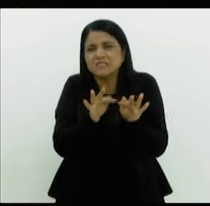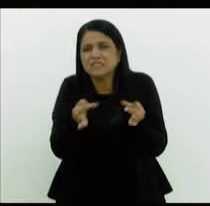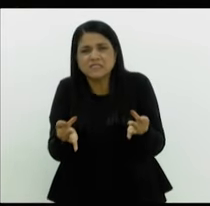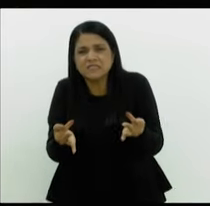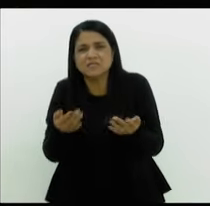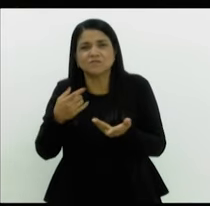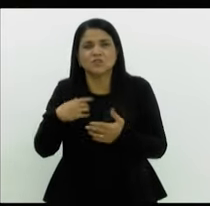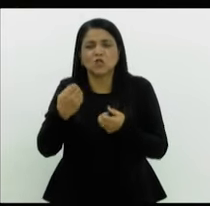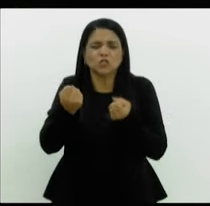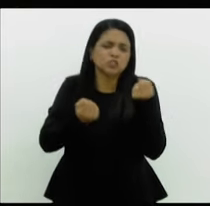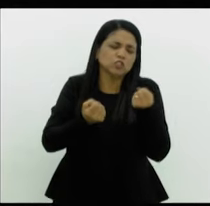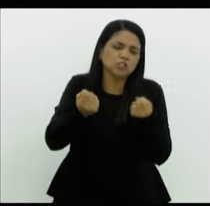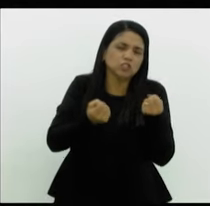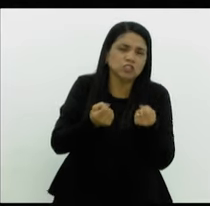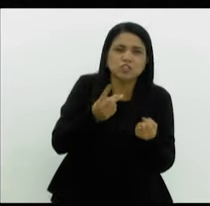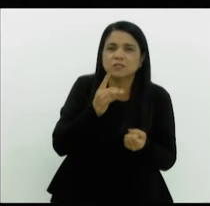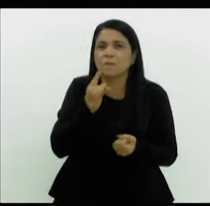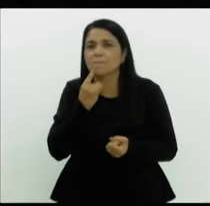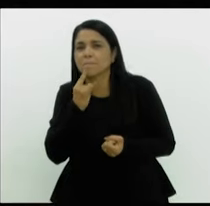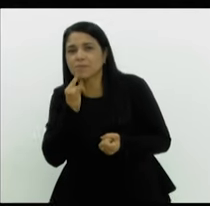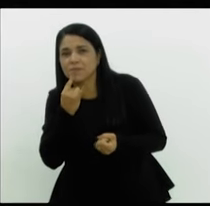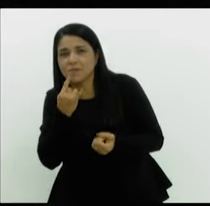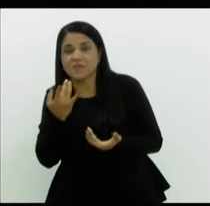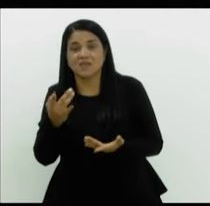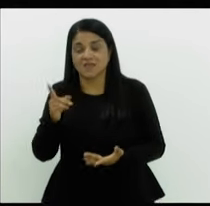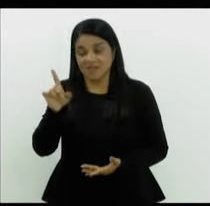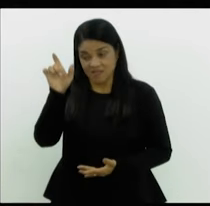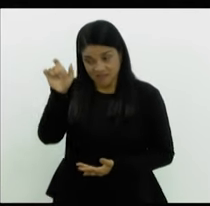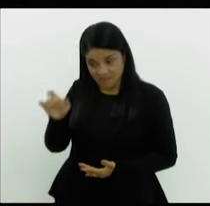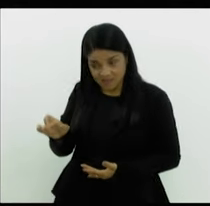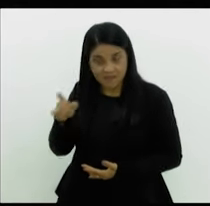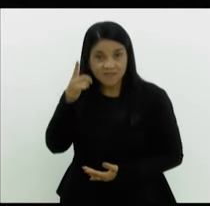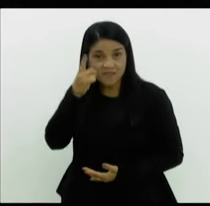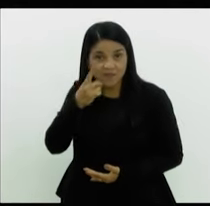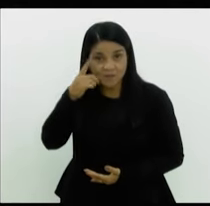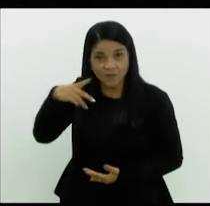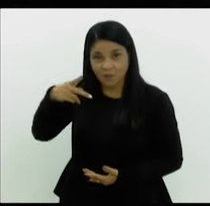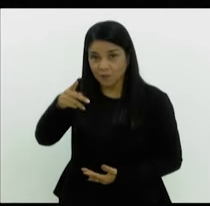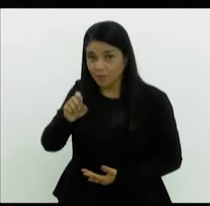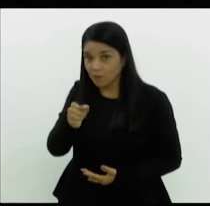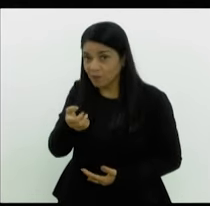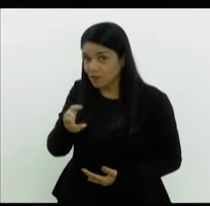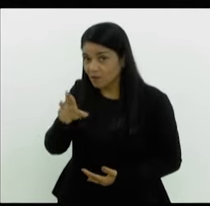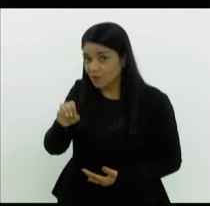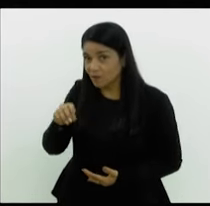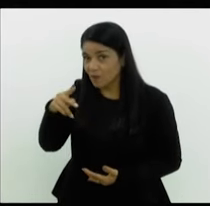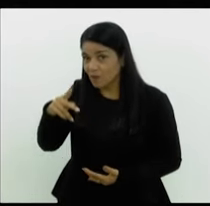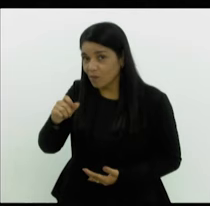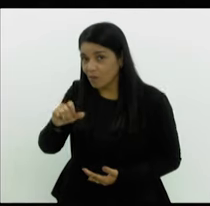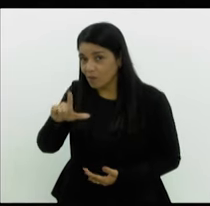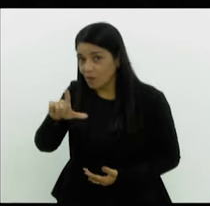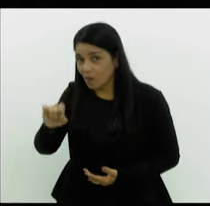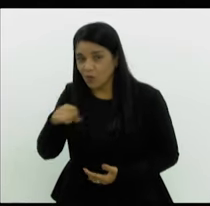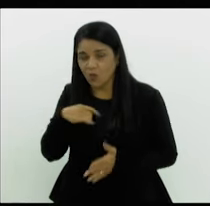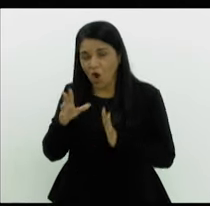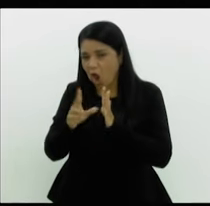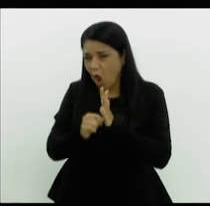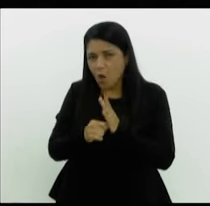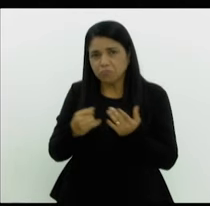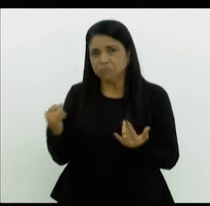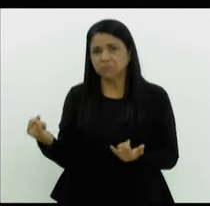dirigir embriagado, ou seja, para o deputado Pedro Paulo, cometer um furto é algo sem